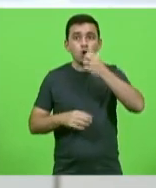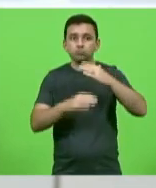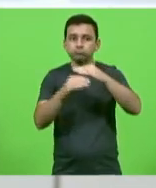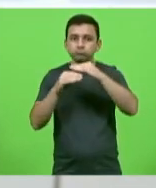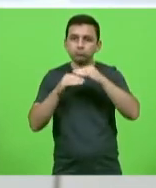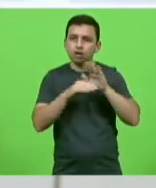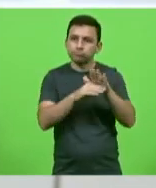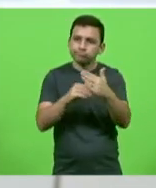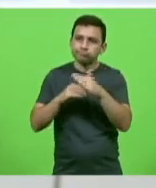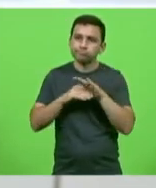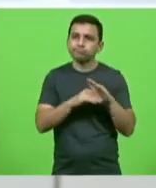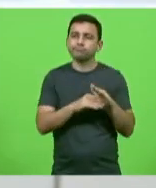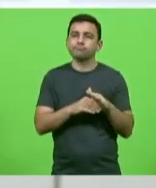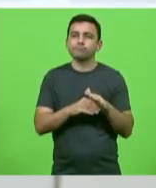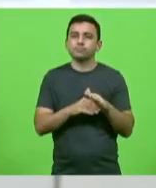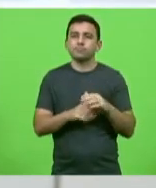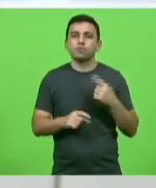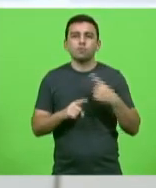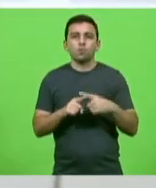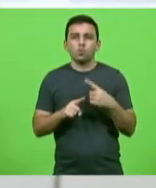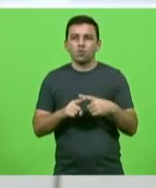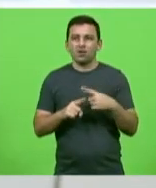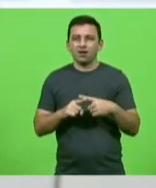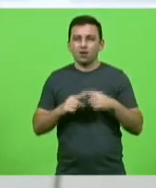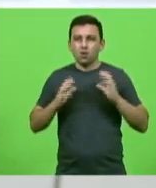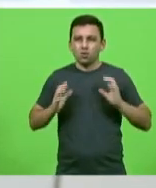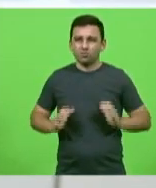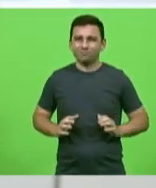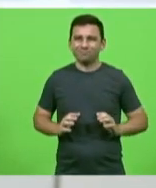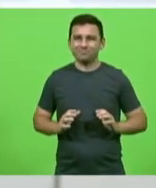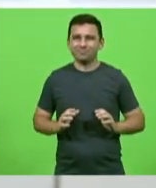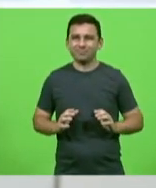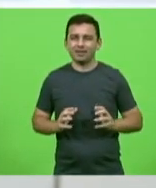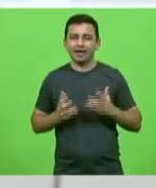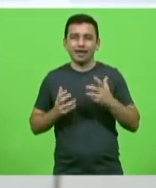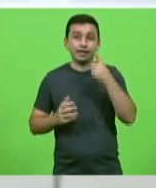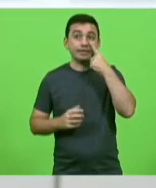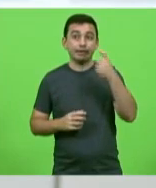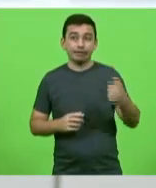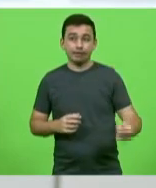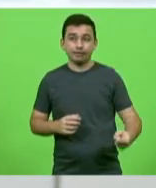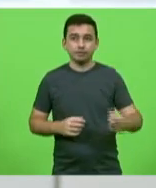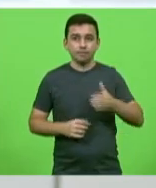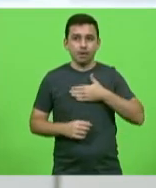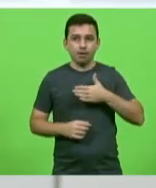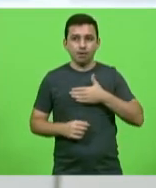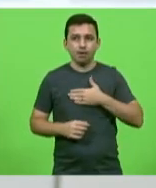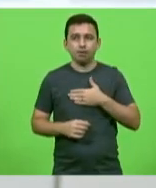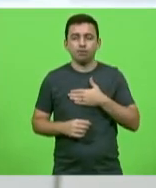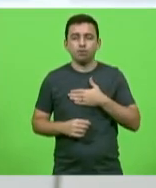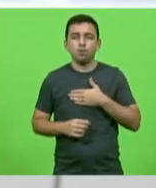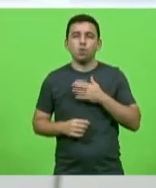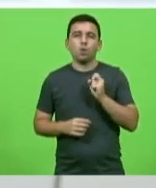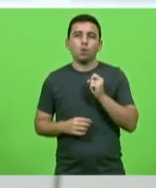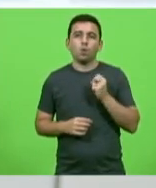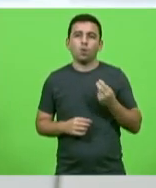isso porque o exercício da conduta motivada por interesses escusos ou a partir de medidas